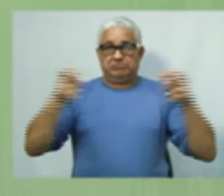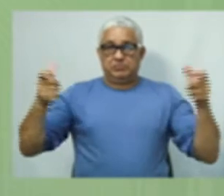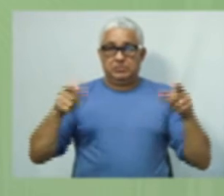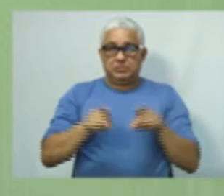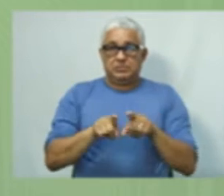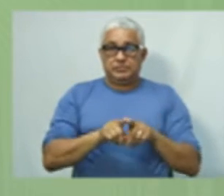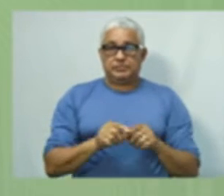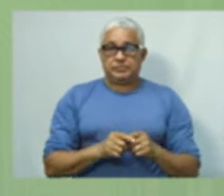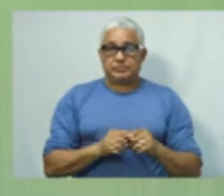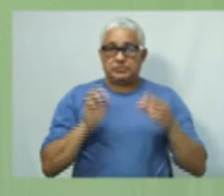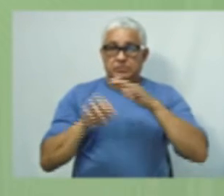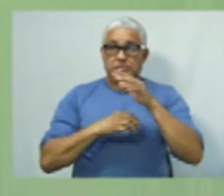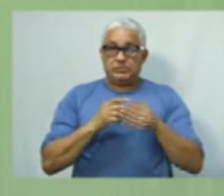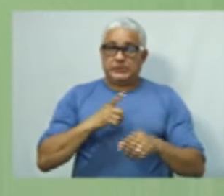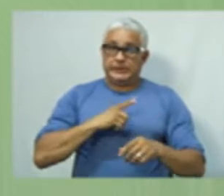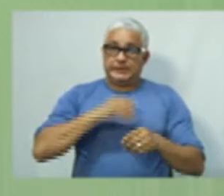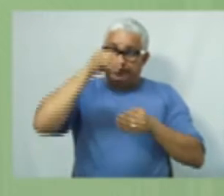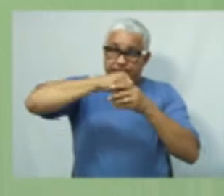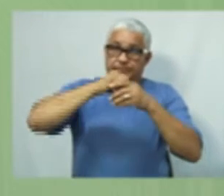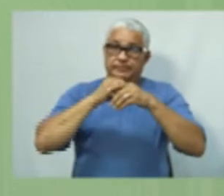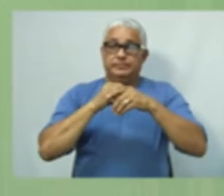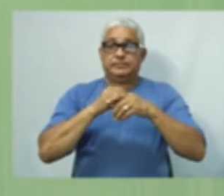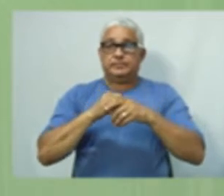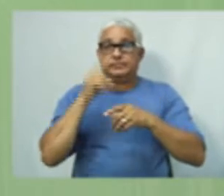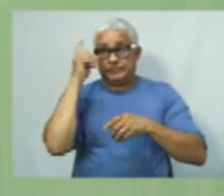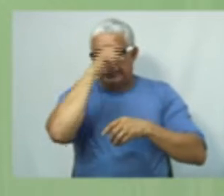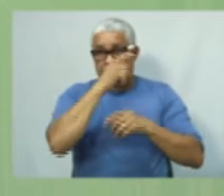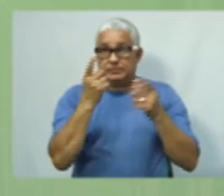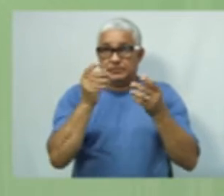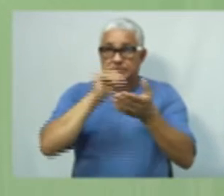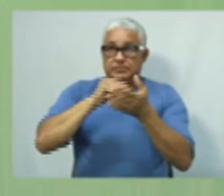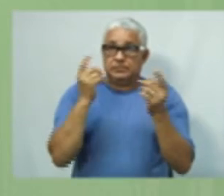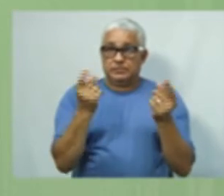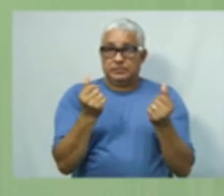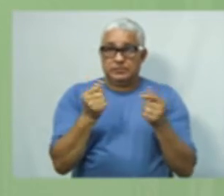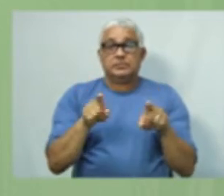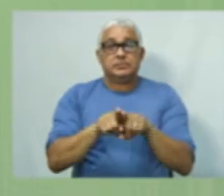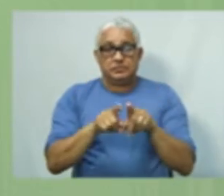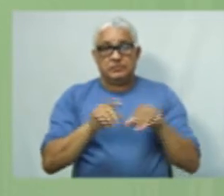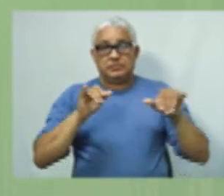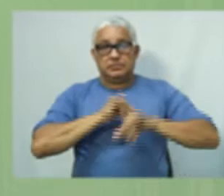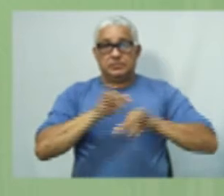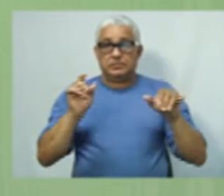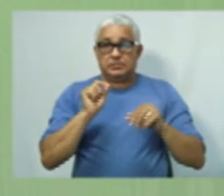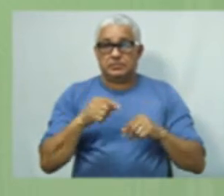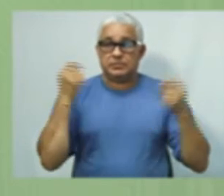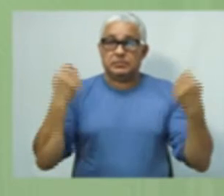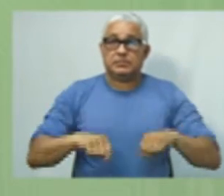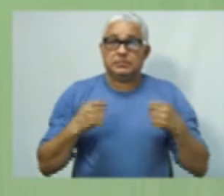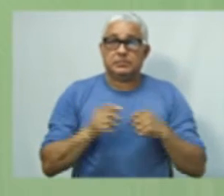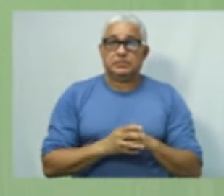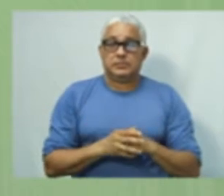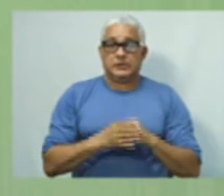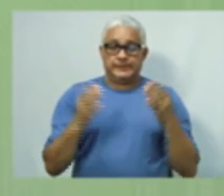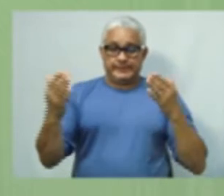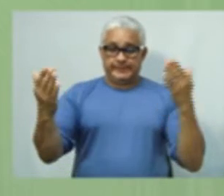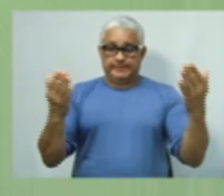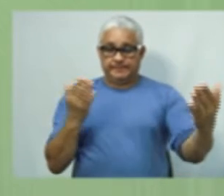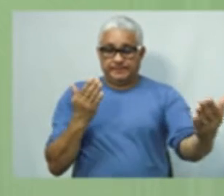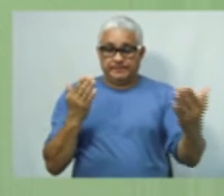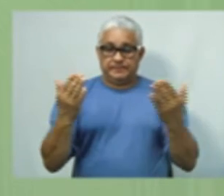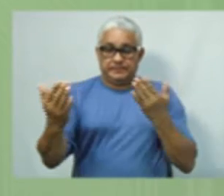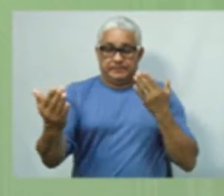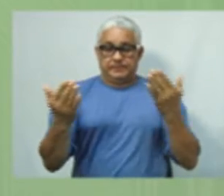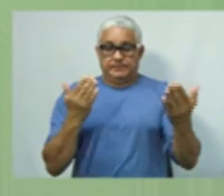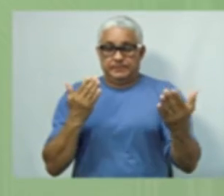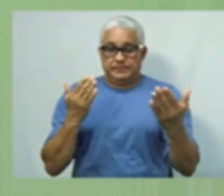encontra dificuldades em suas finanças. Mas nós falamos também que é preciso fazer uma análise